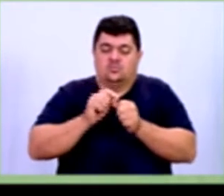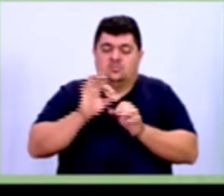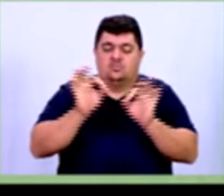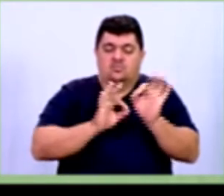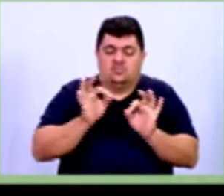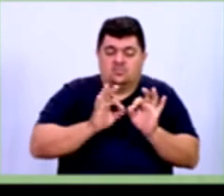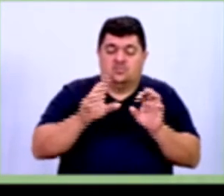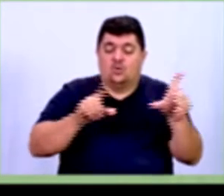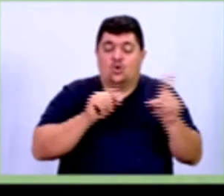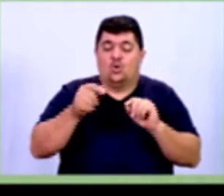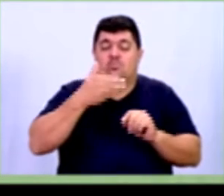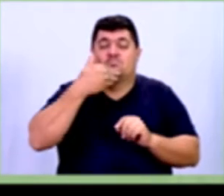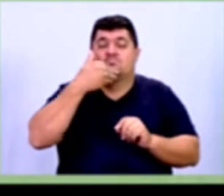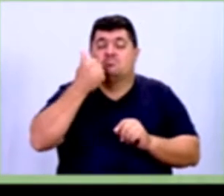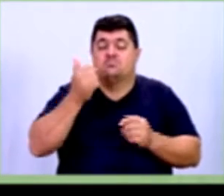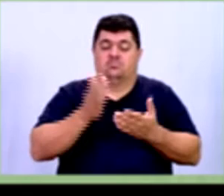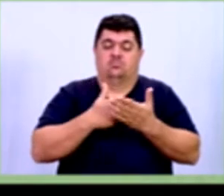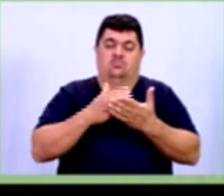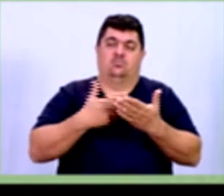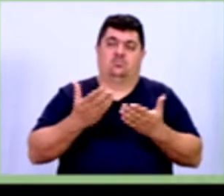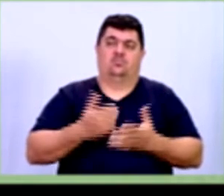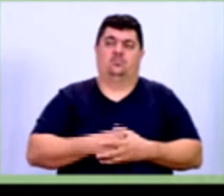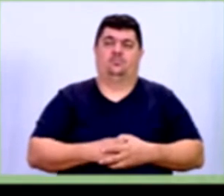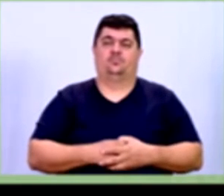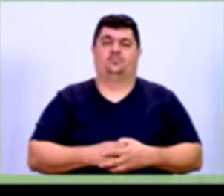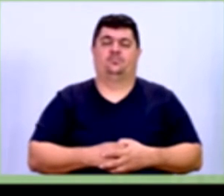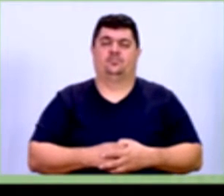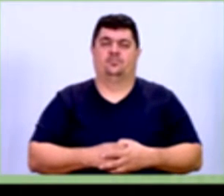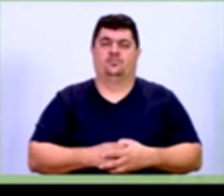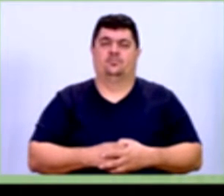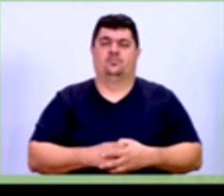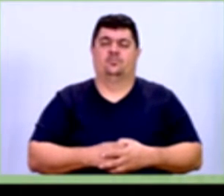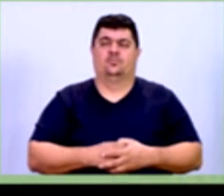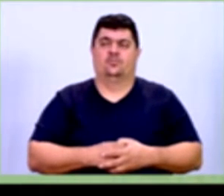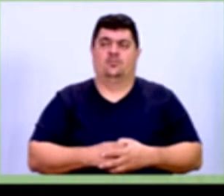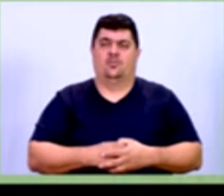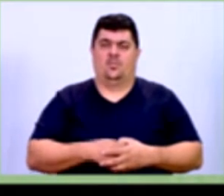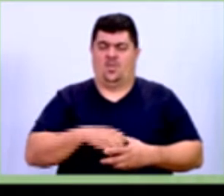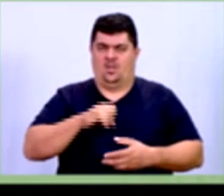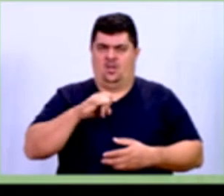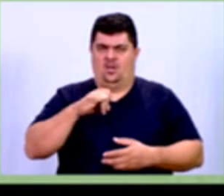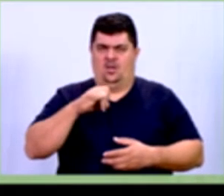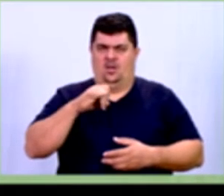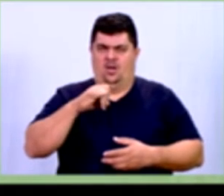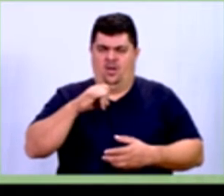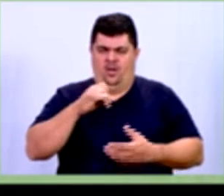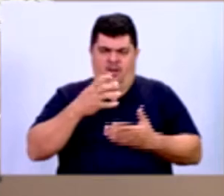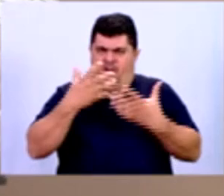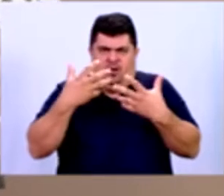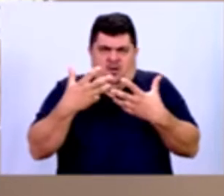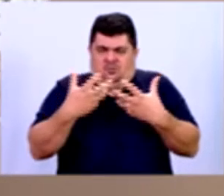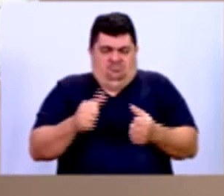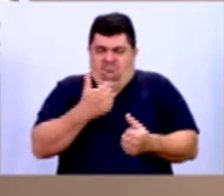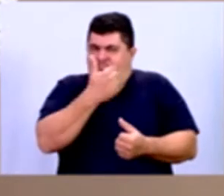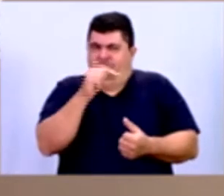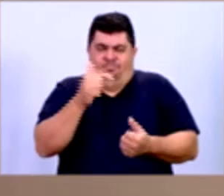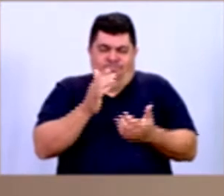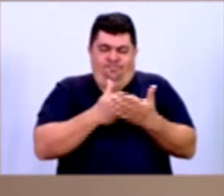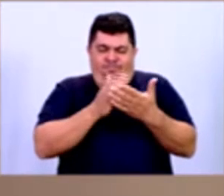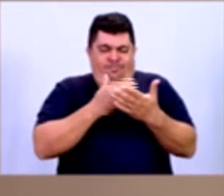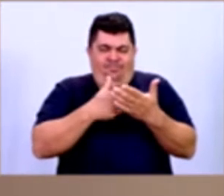ou seleção do livro didático indicado para a EJA? Se você não concorda com esses materiais didáticos, então você tem